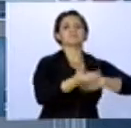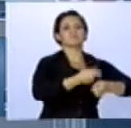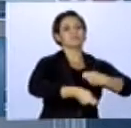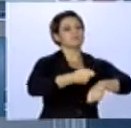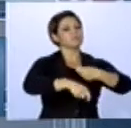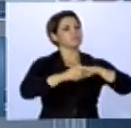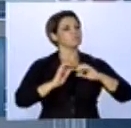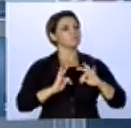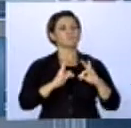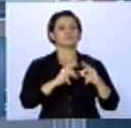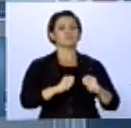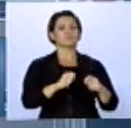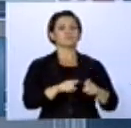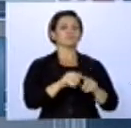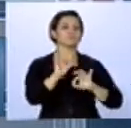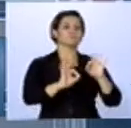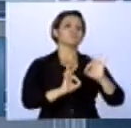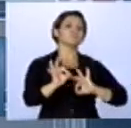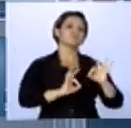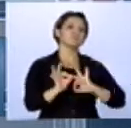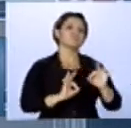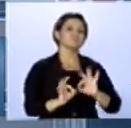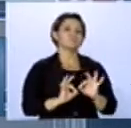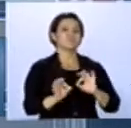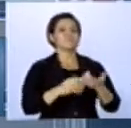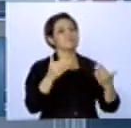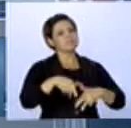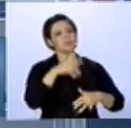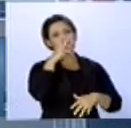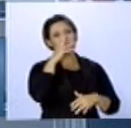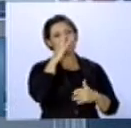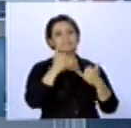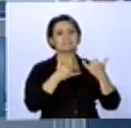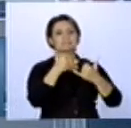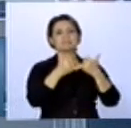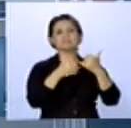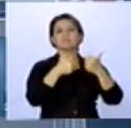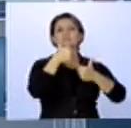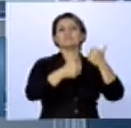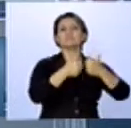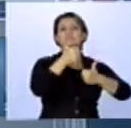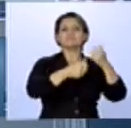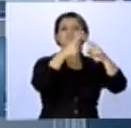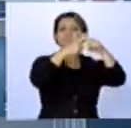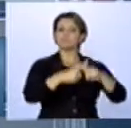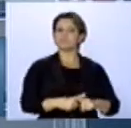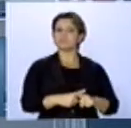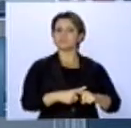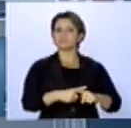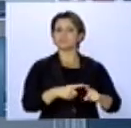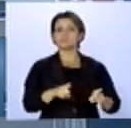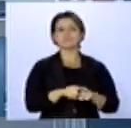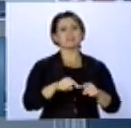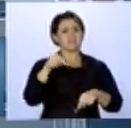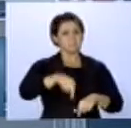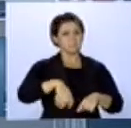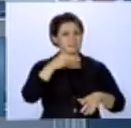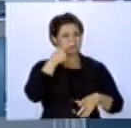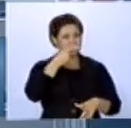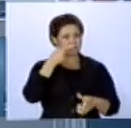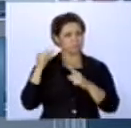senão todos os Players desse jogo Empresarial e eleitoral não se está fazendo ilusão aqui